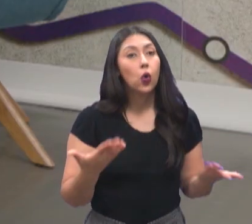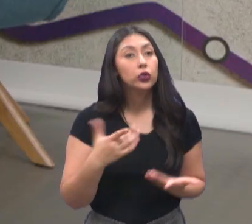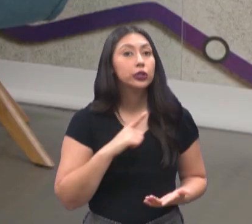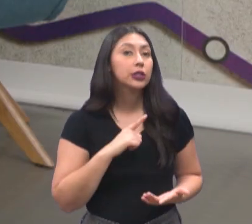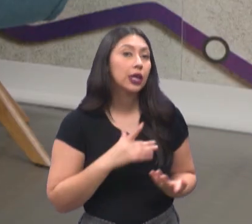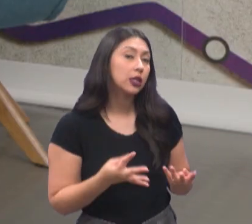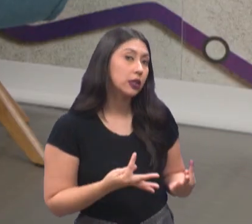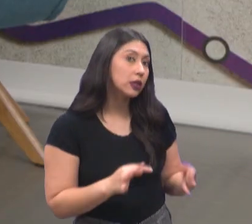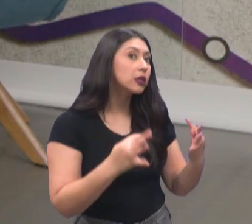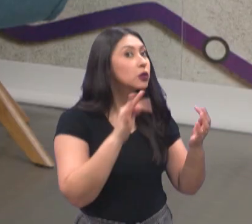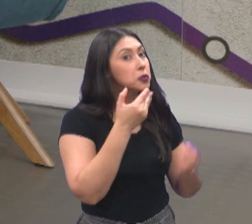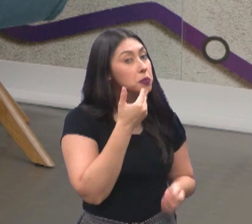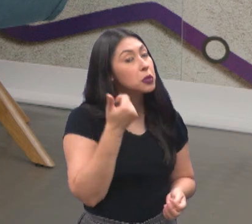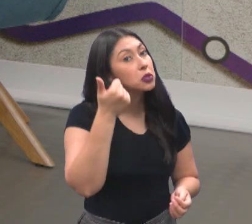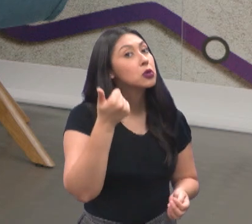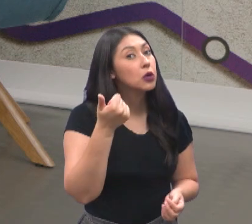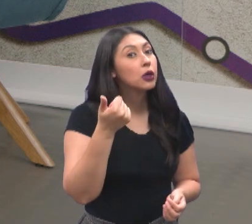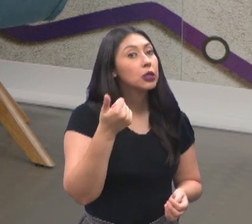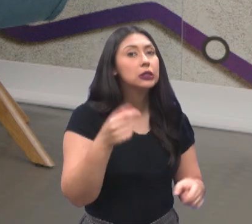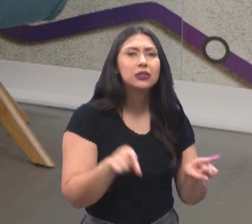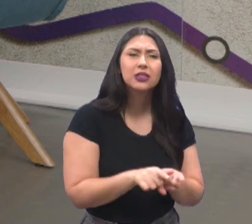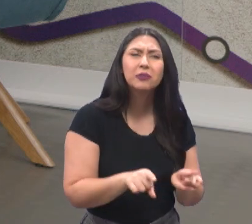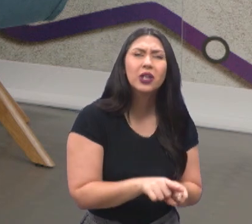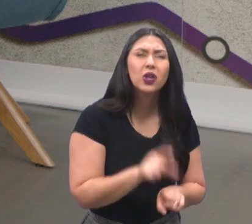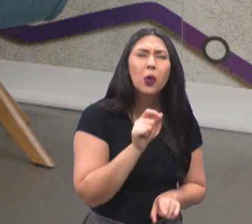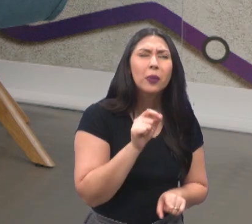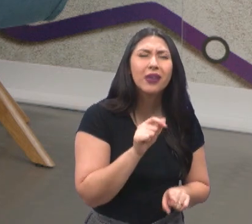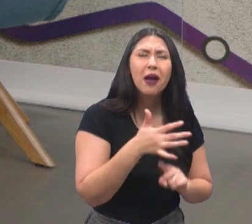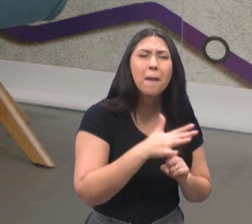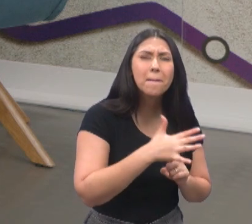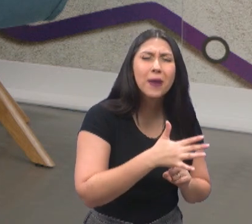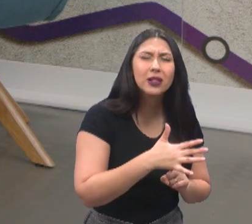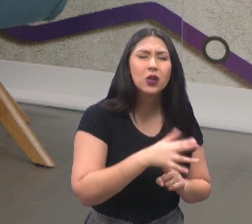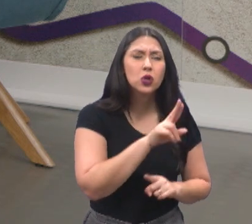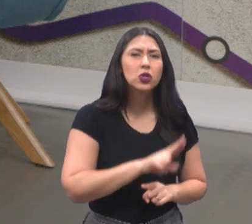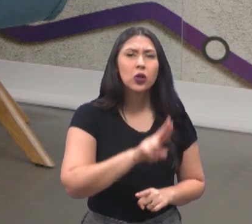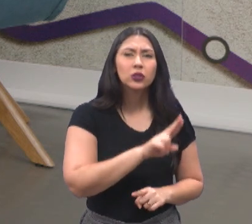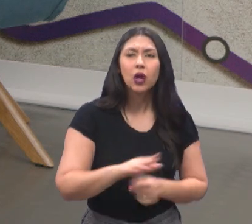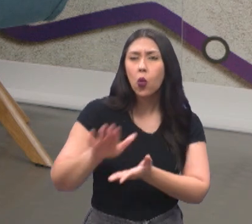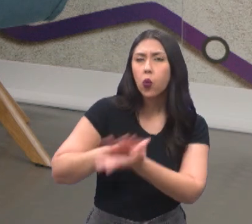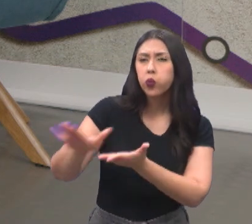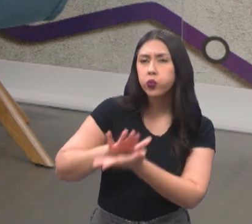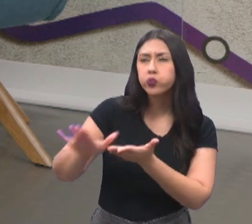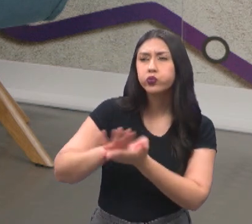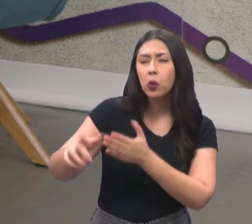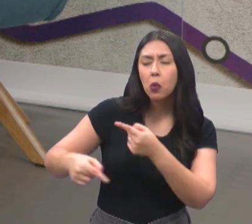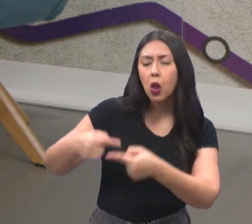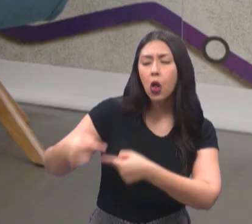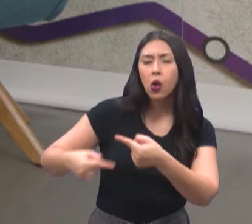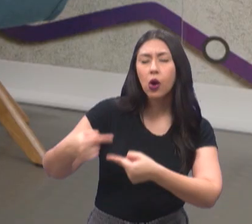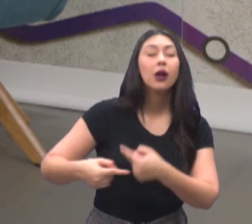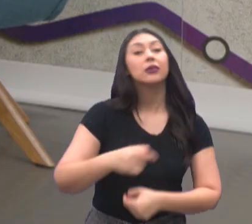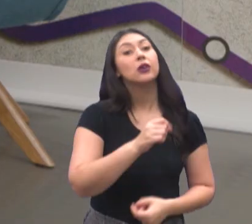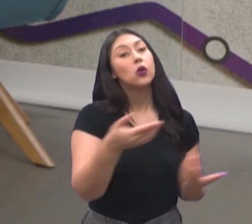né, melhor, né? Até em relação, como é que chama aquela máquina lá mesmo que ela estava usando? O laminador. O laminador, né? Hoje já existe uma que